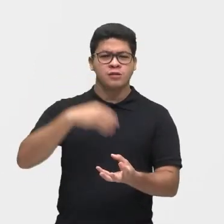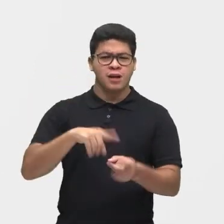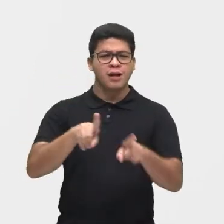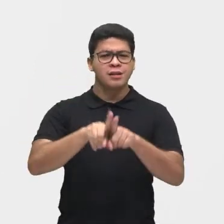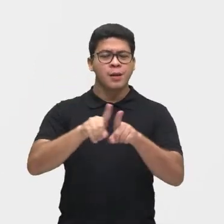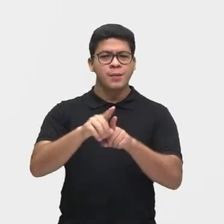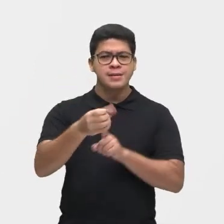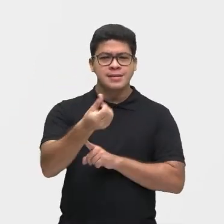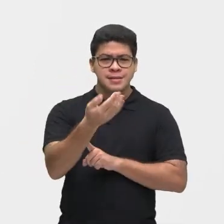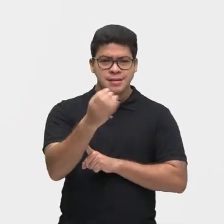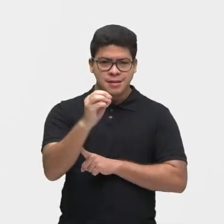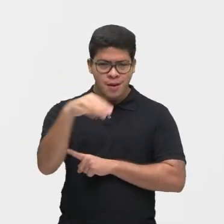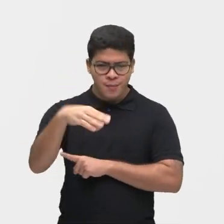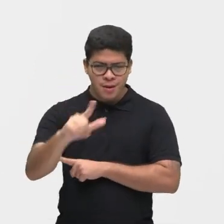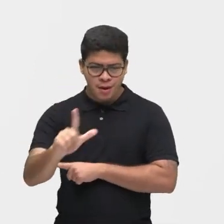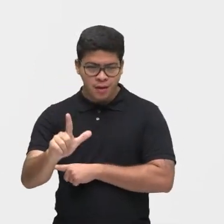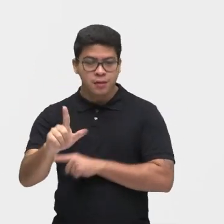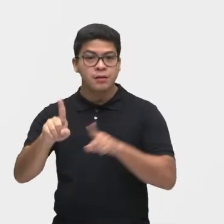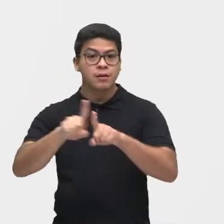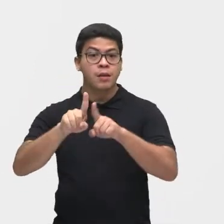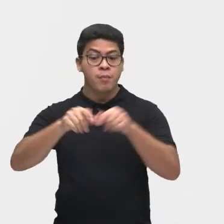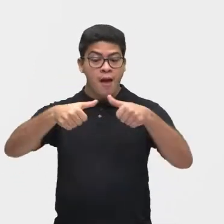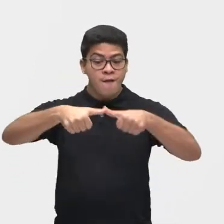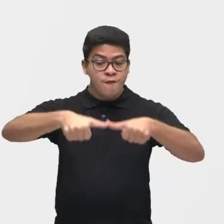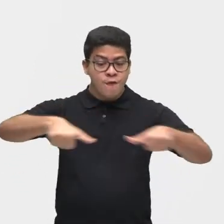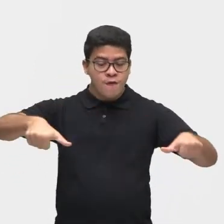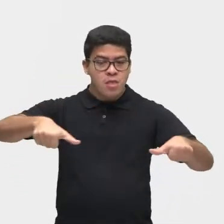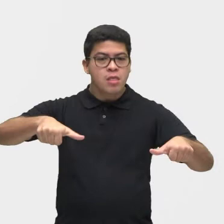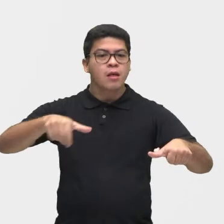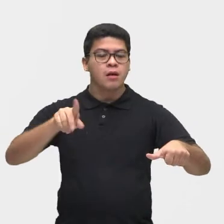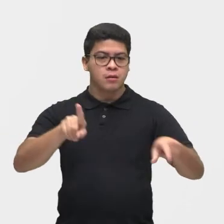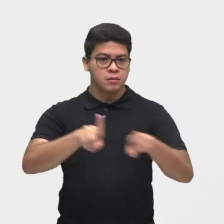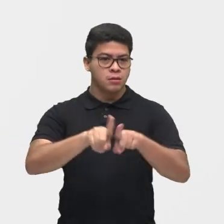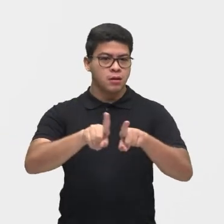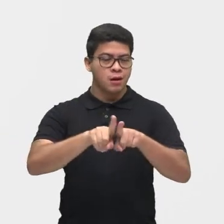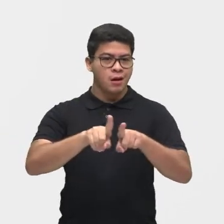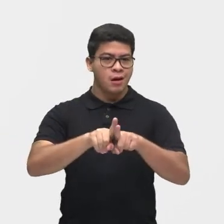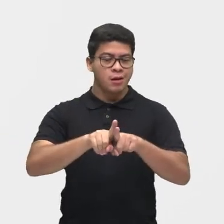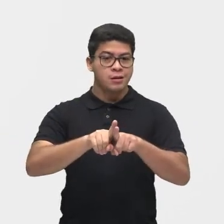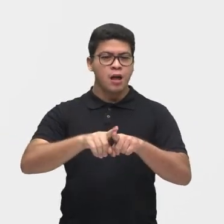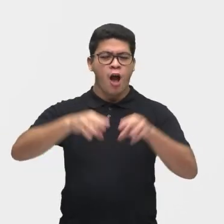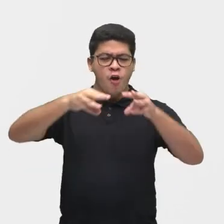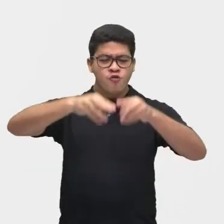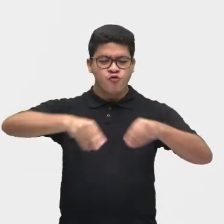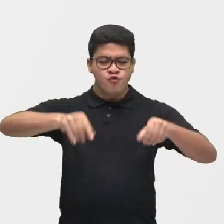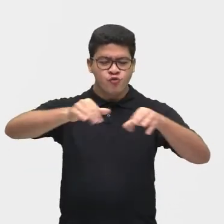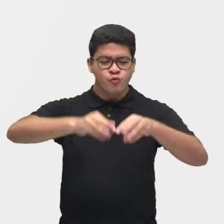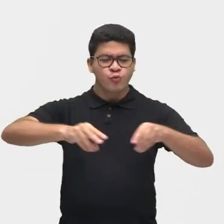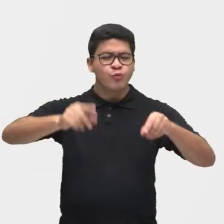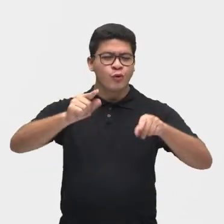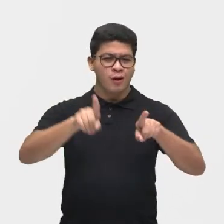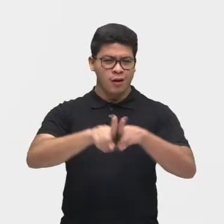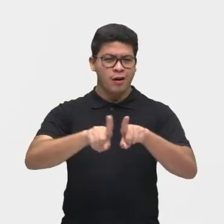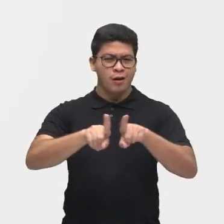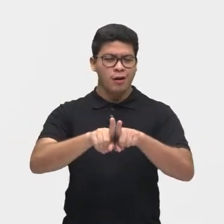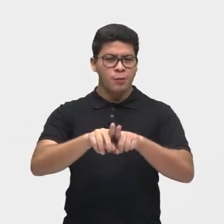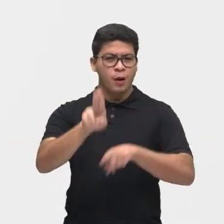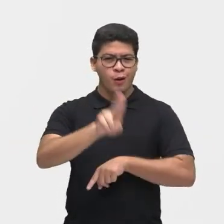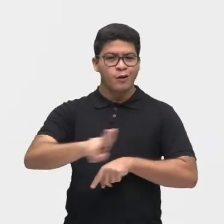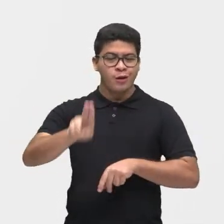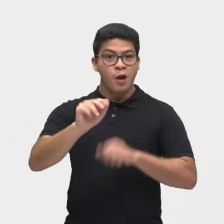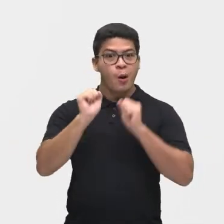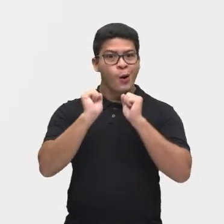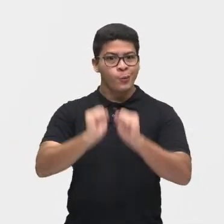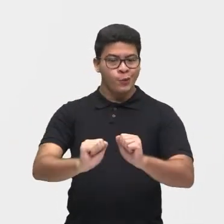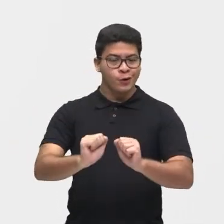né? É, fita crepe, né, e areia, ok? Tá bom? Então,